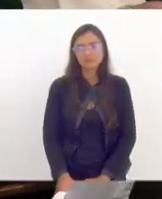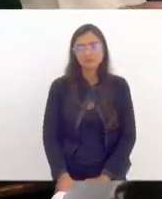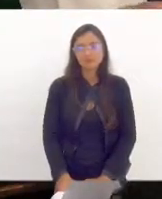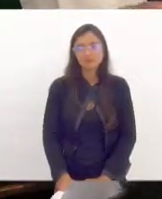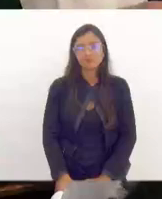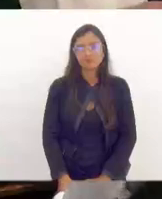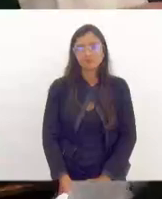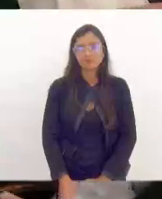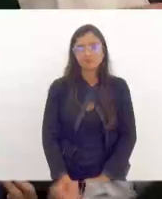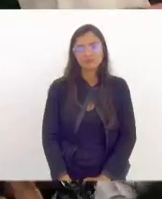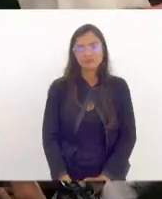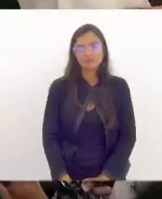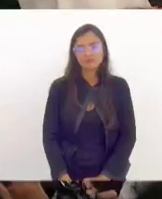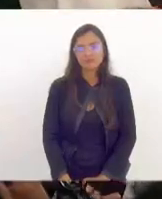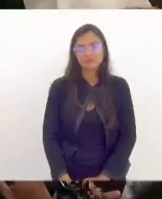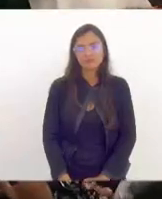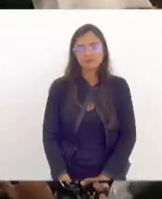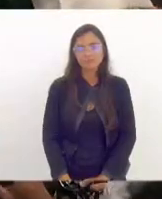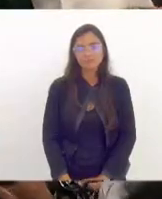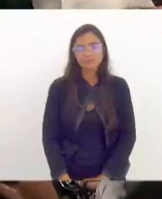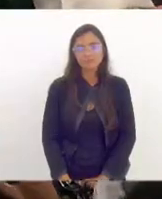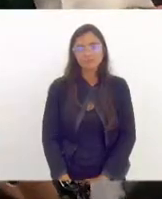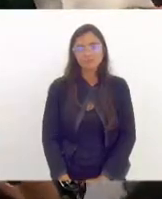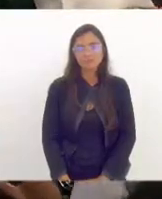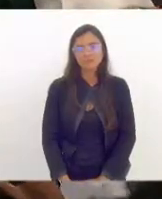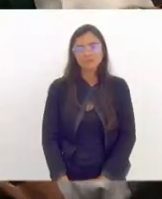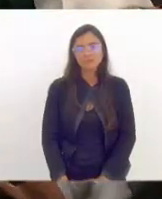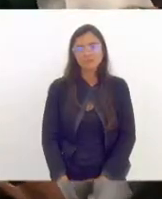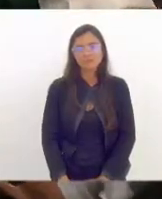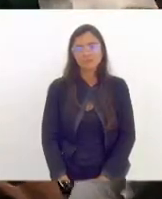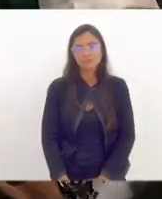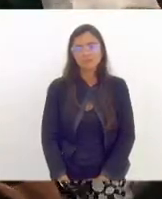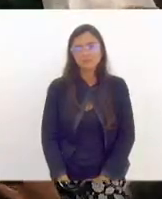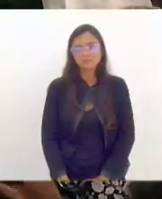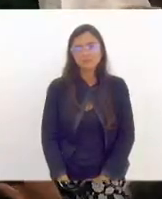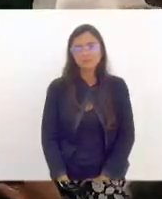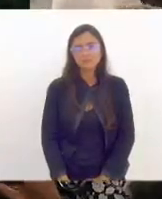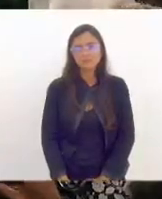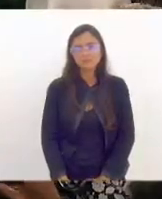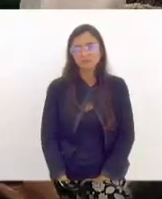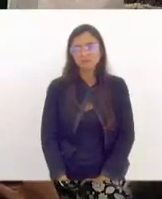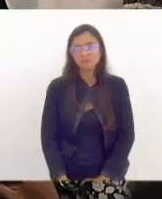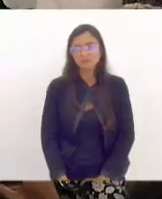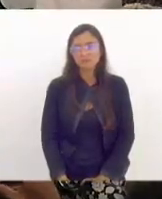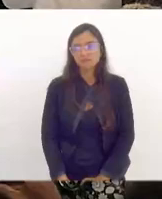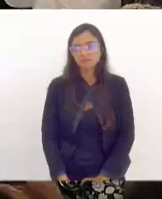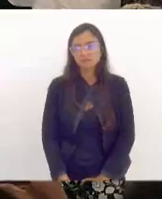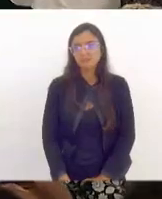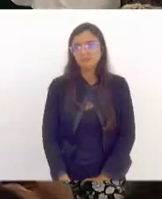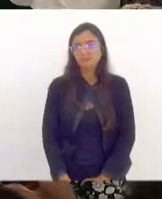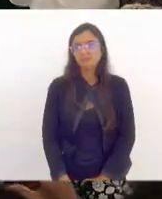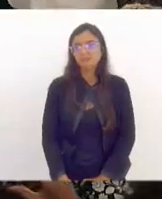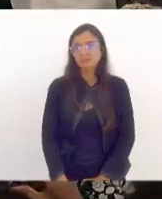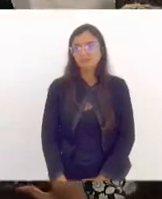Coreto coletivo de blocos aqui podem ir viu gente para tirar foto bonita